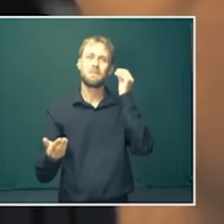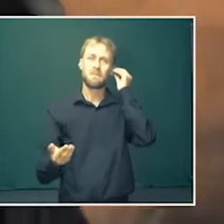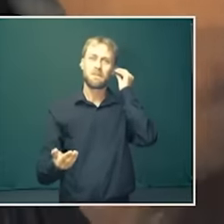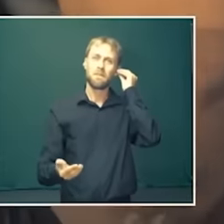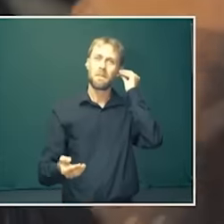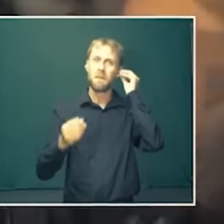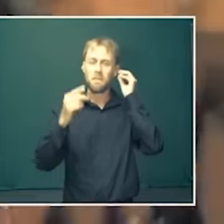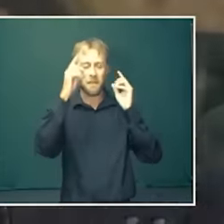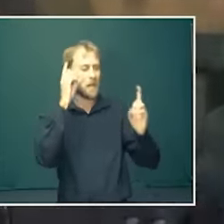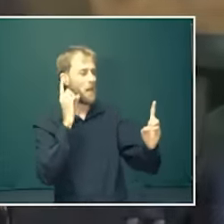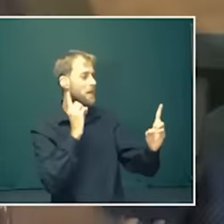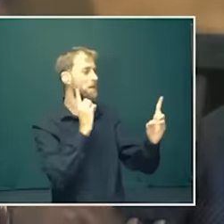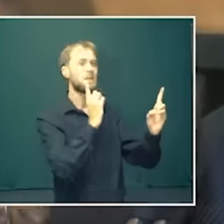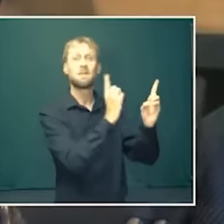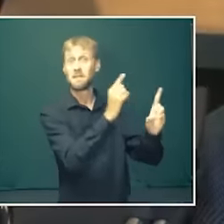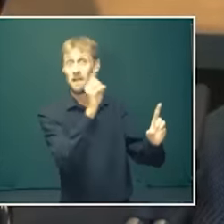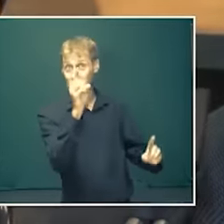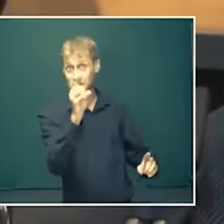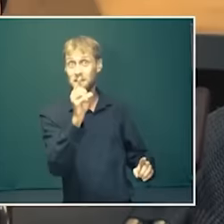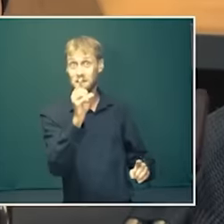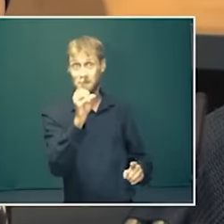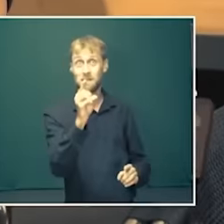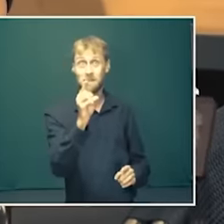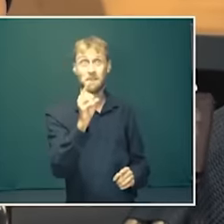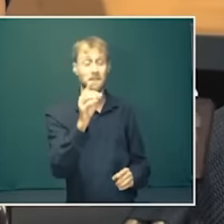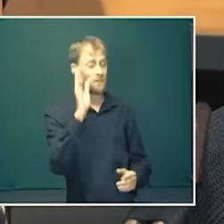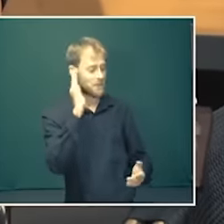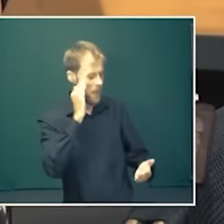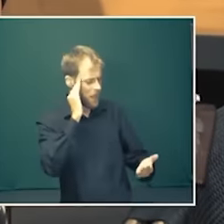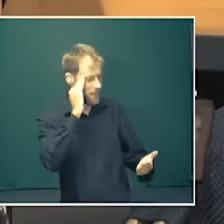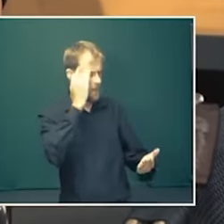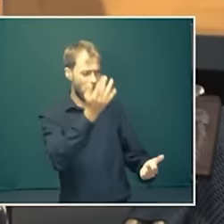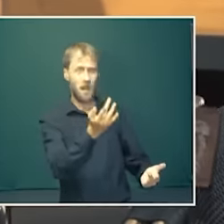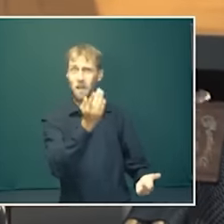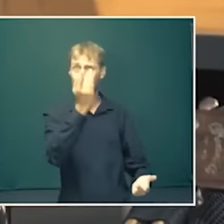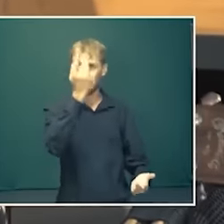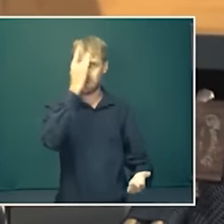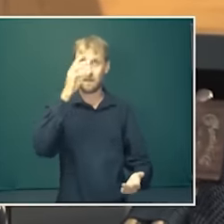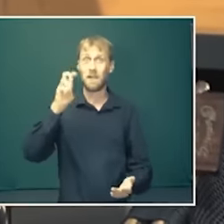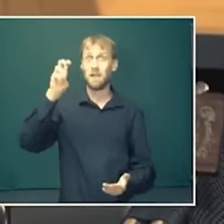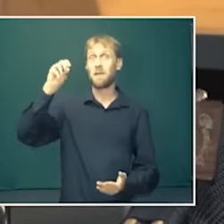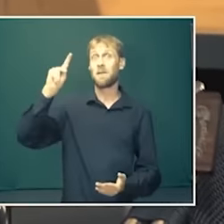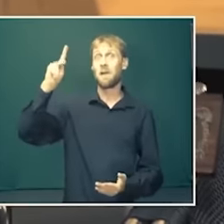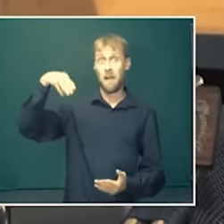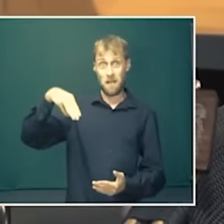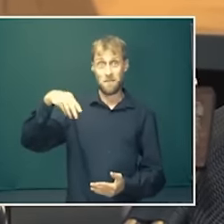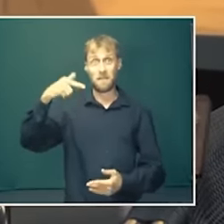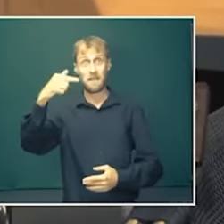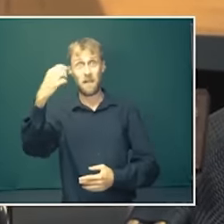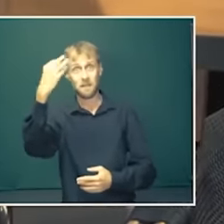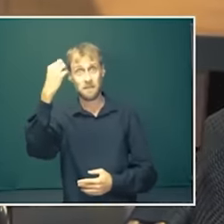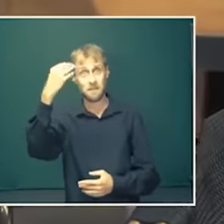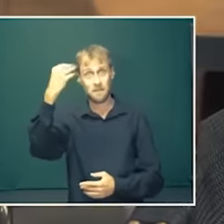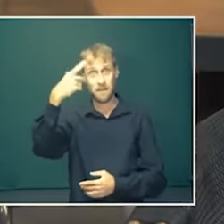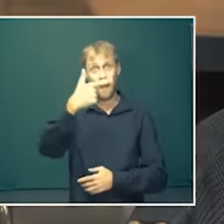E pra chegar até você, eu já decorei, são 5 km,